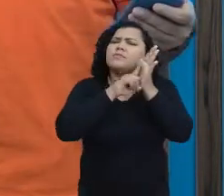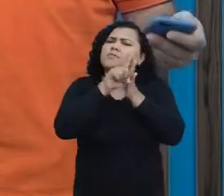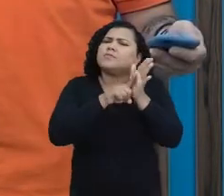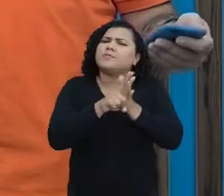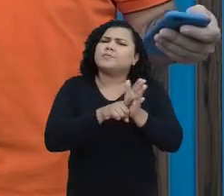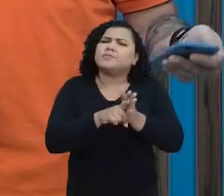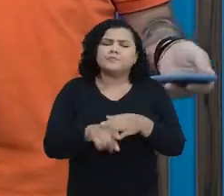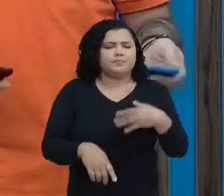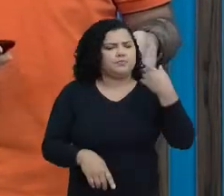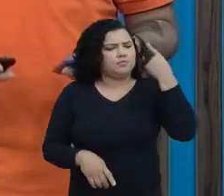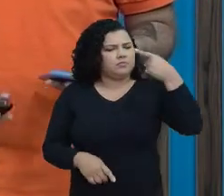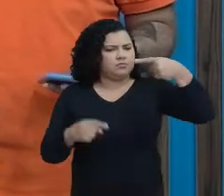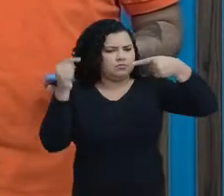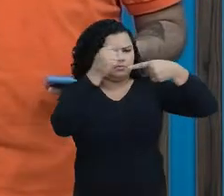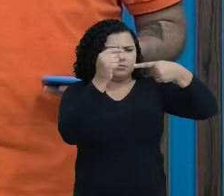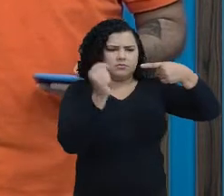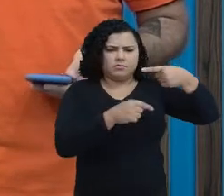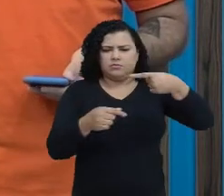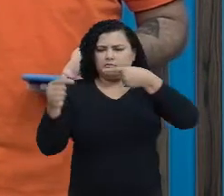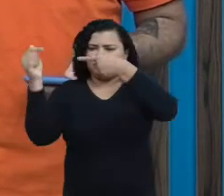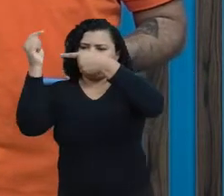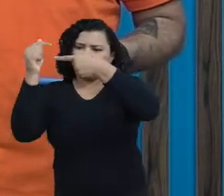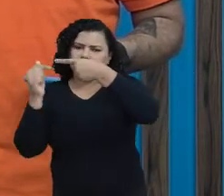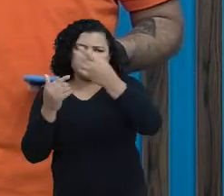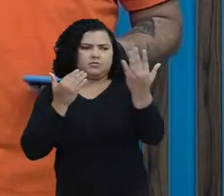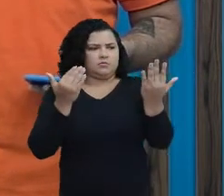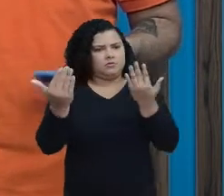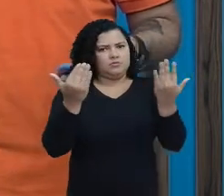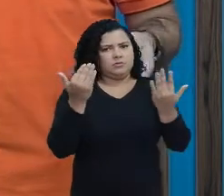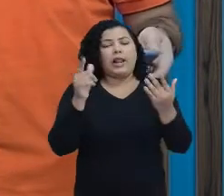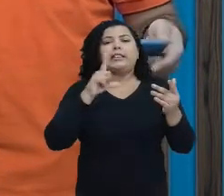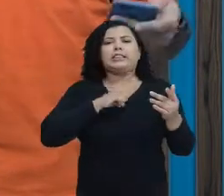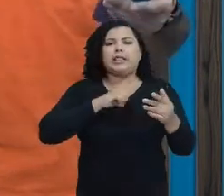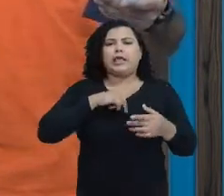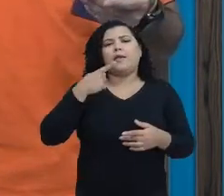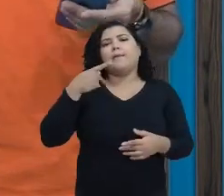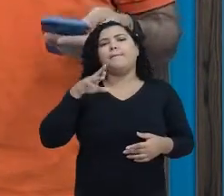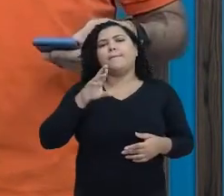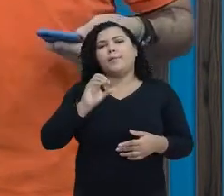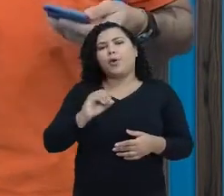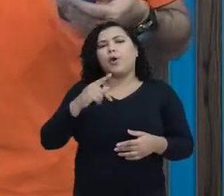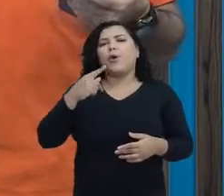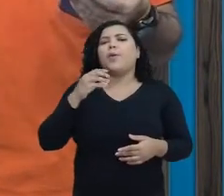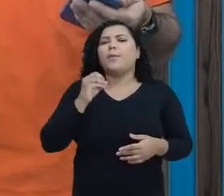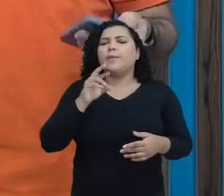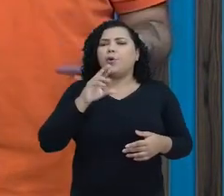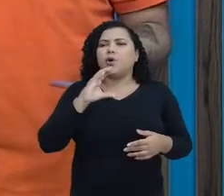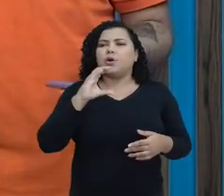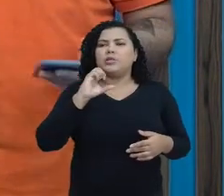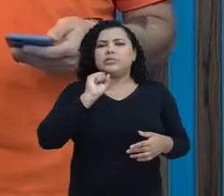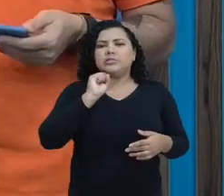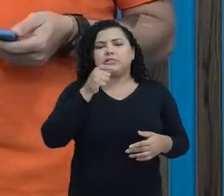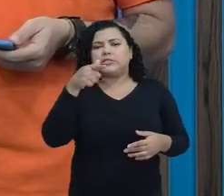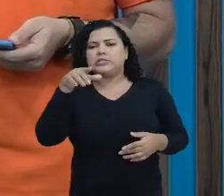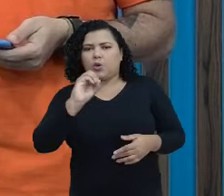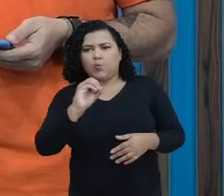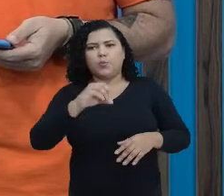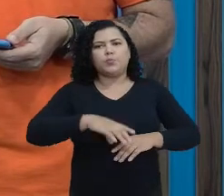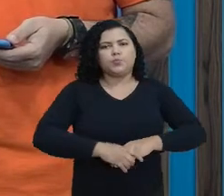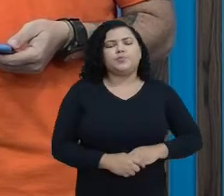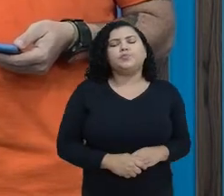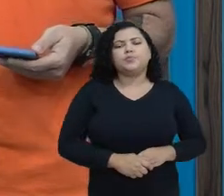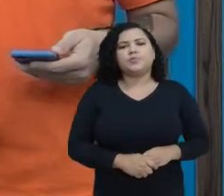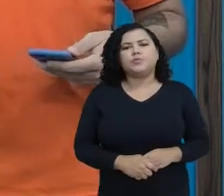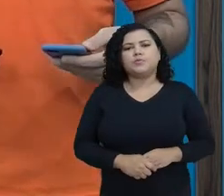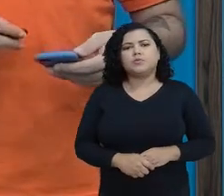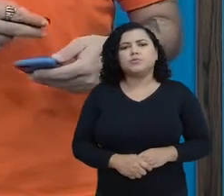essas razões formam uma proporção. E a técnica do meio pelos extremos, a gente viu que é uma dessas técnicas que a gente observa, tá